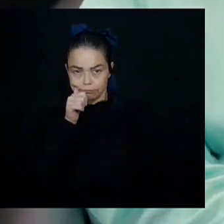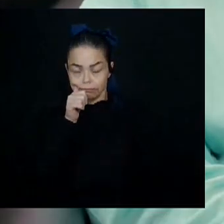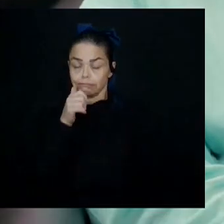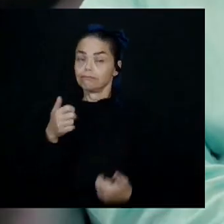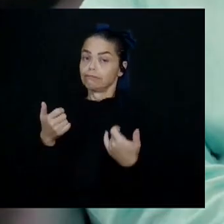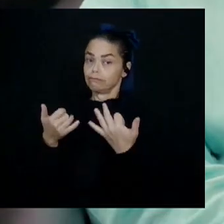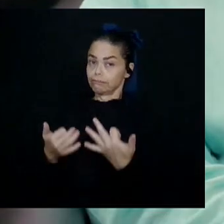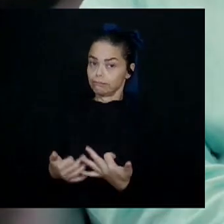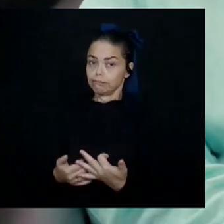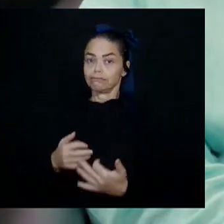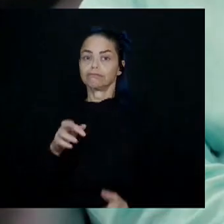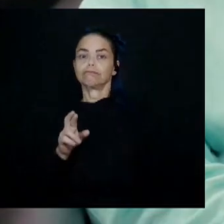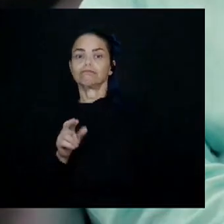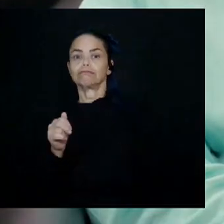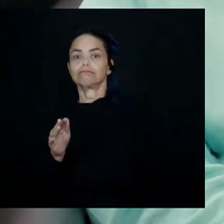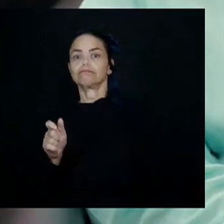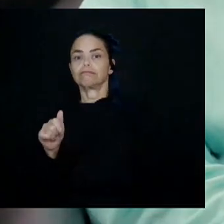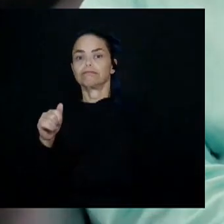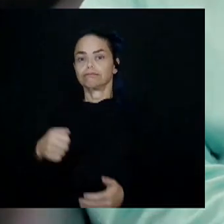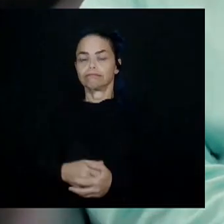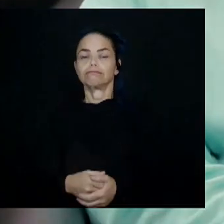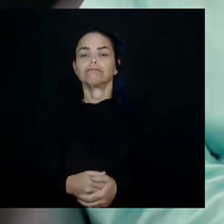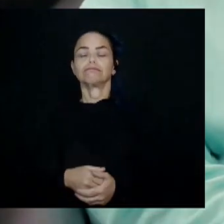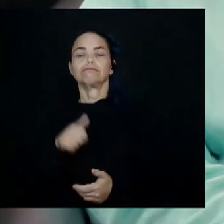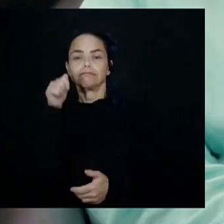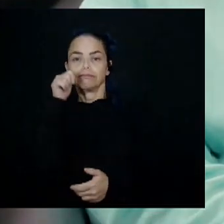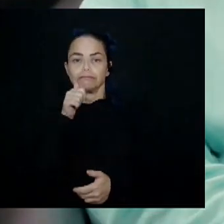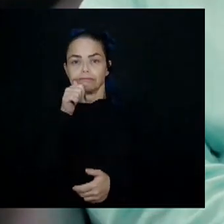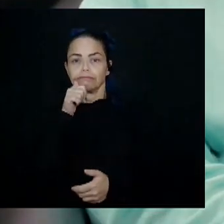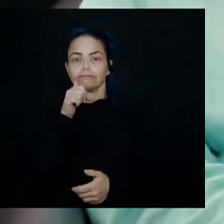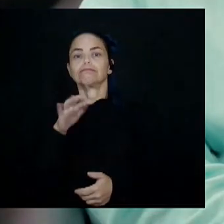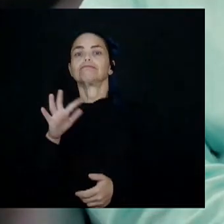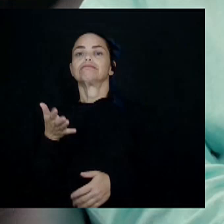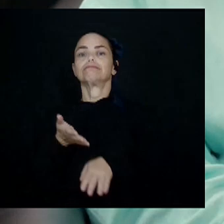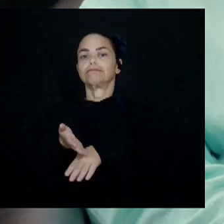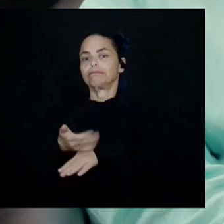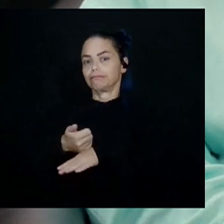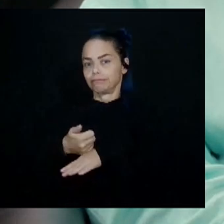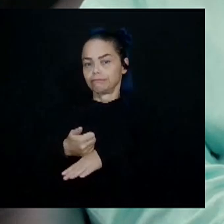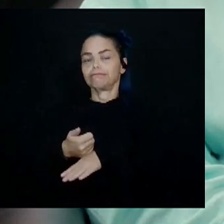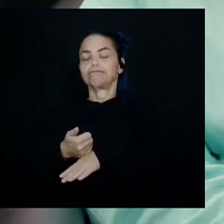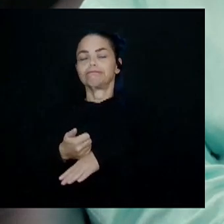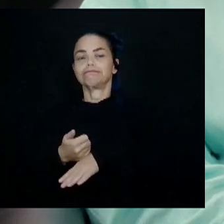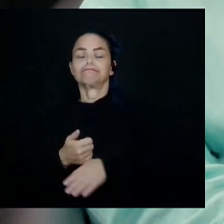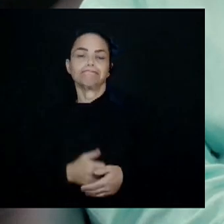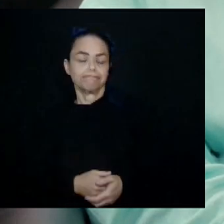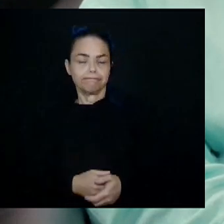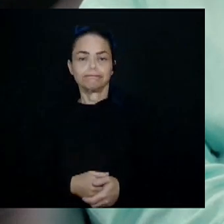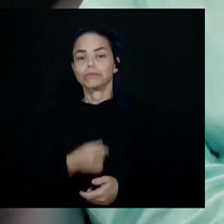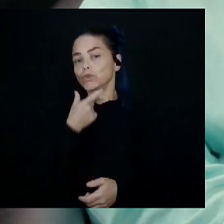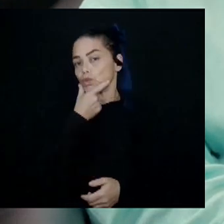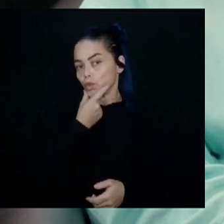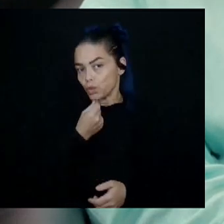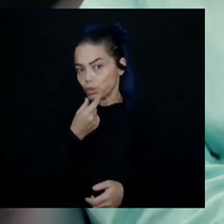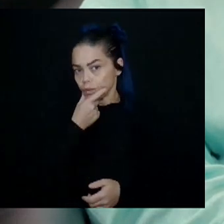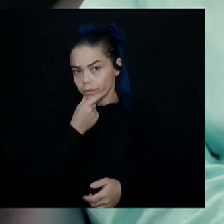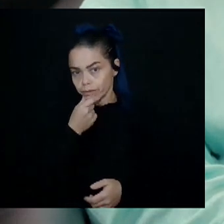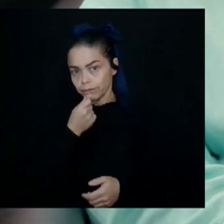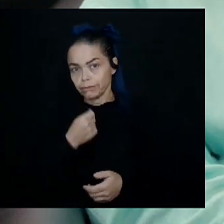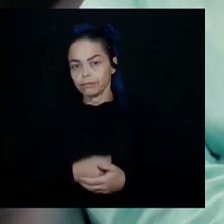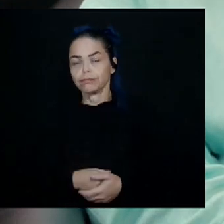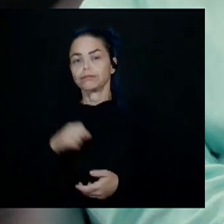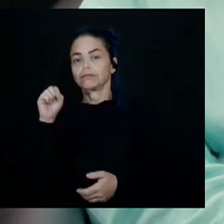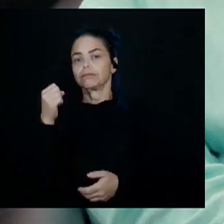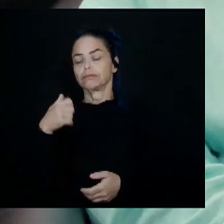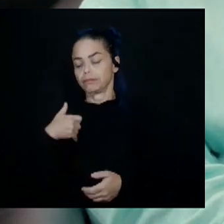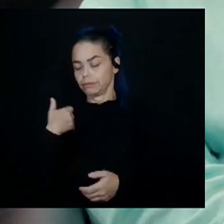Rúbia, na menina isso acontece mais precocemente do que no menino, 8 anos. A gente